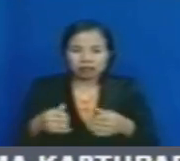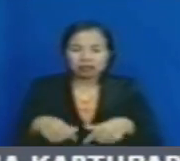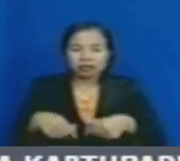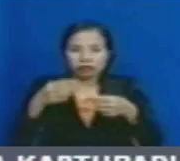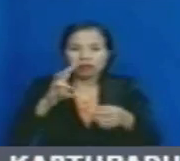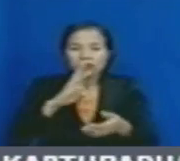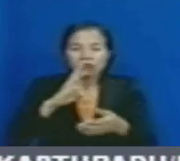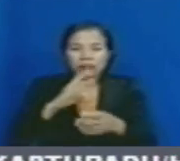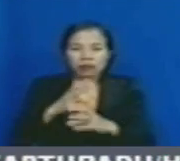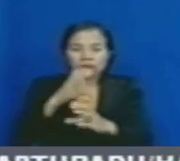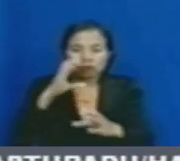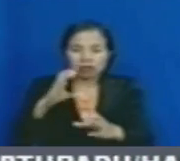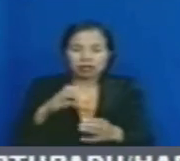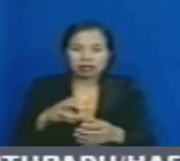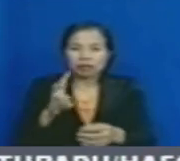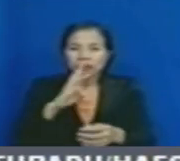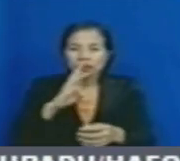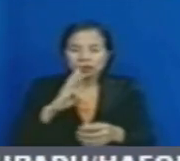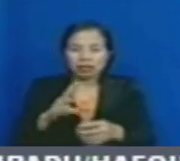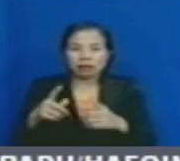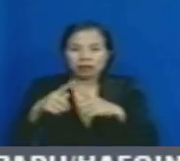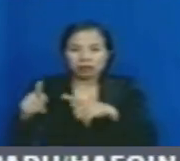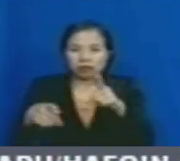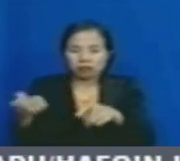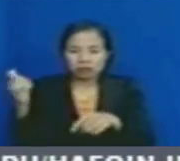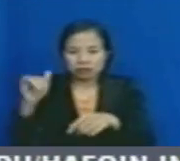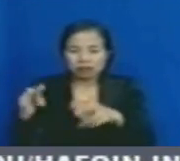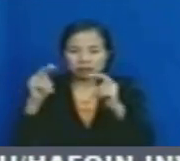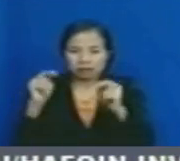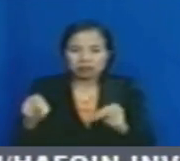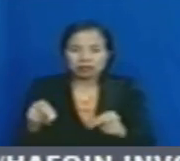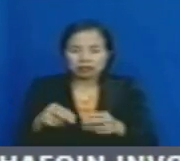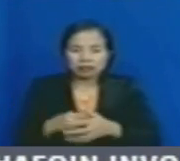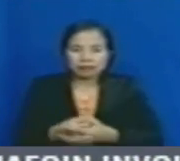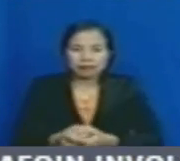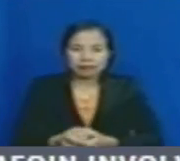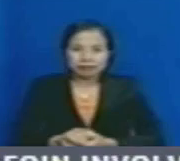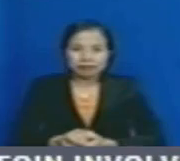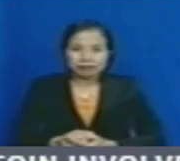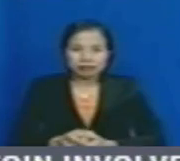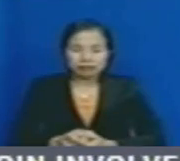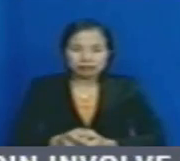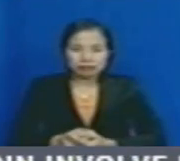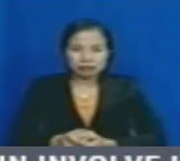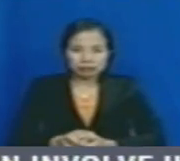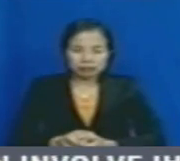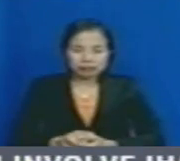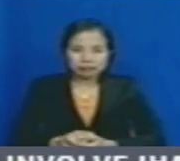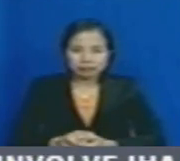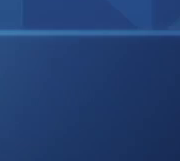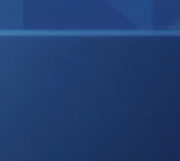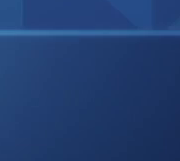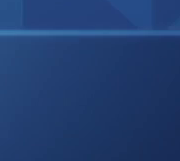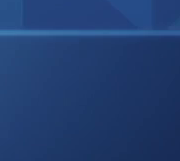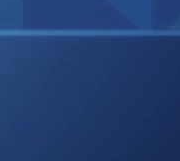be ho careta tanki benian ba populasaun ne be precisa. Husu ekusi Paulino Marques,